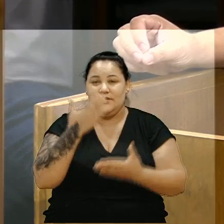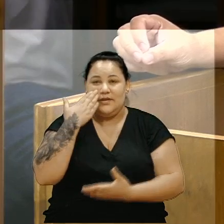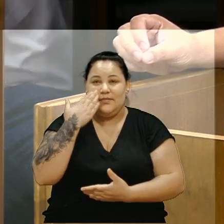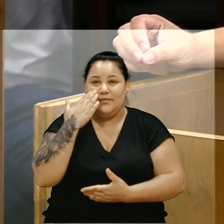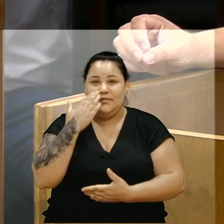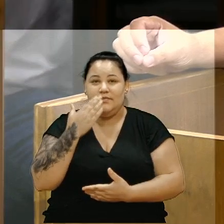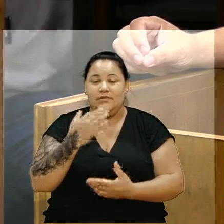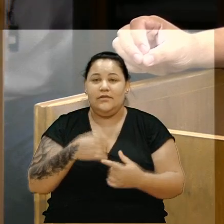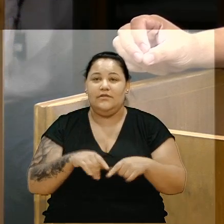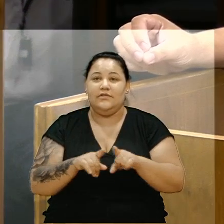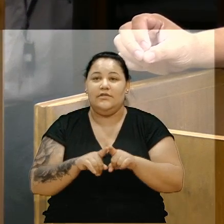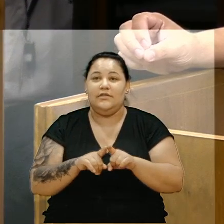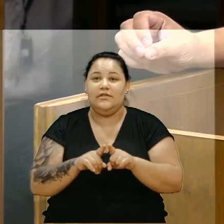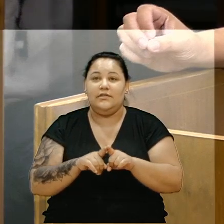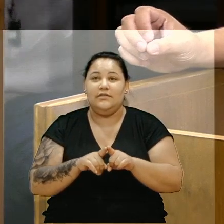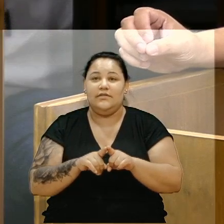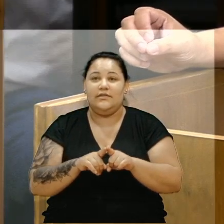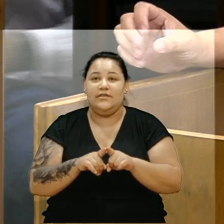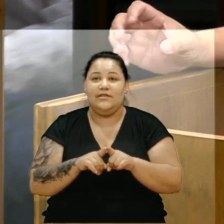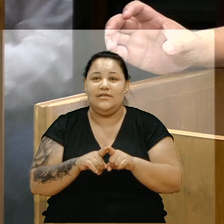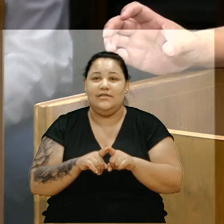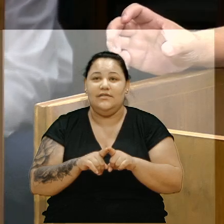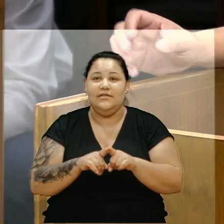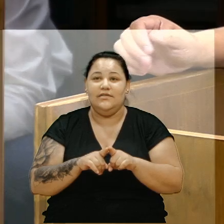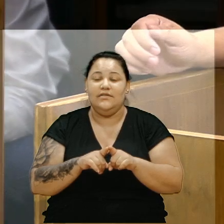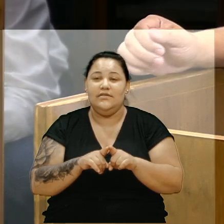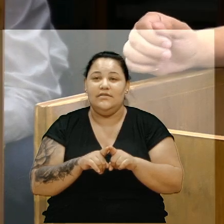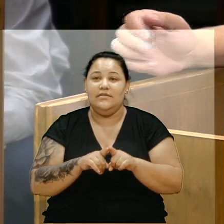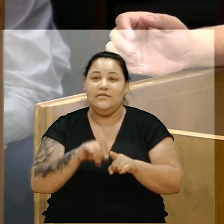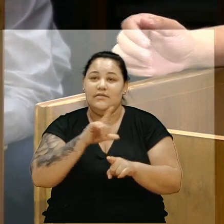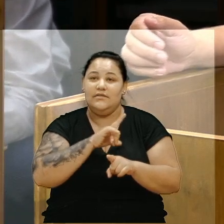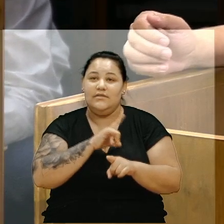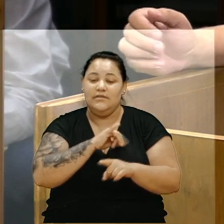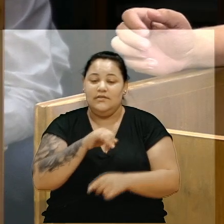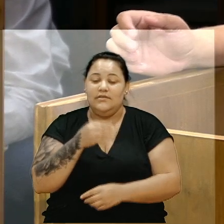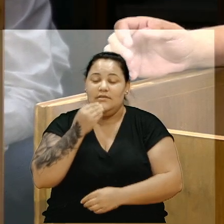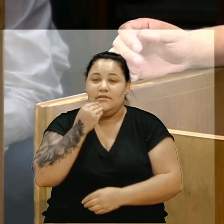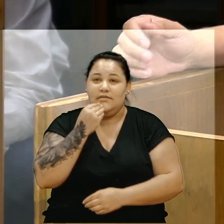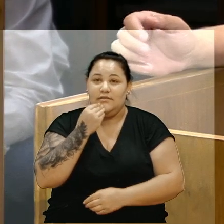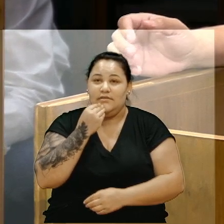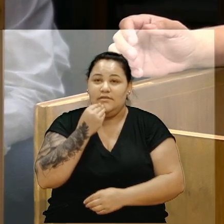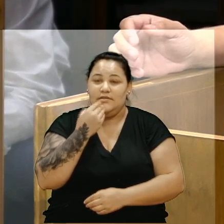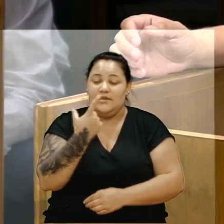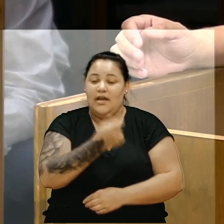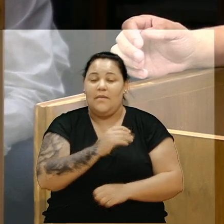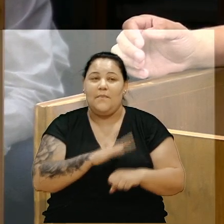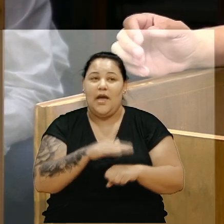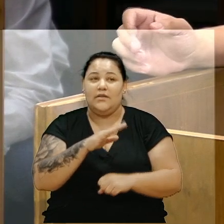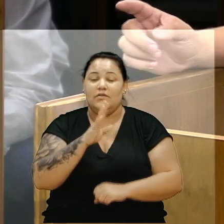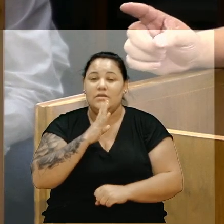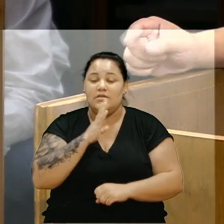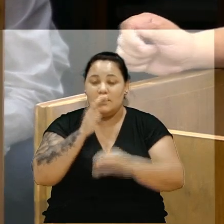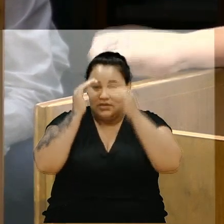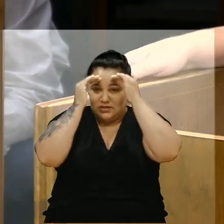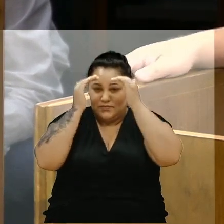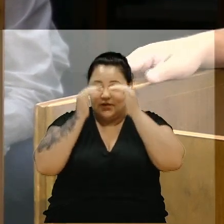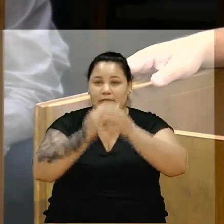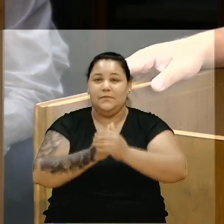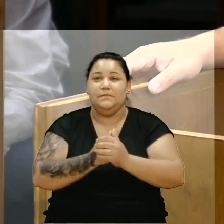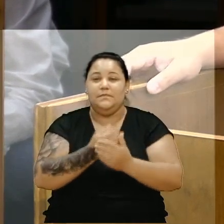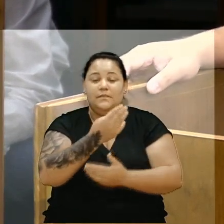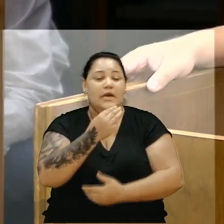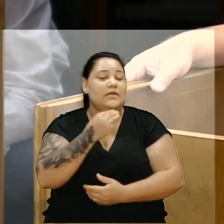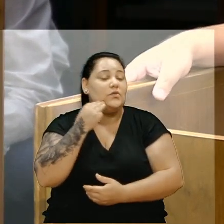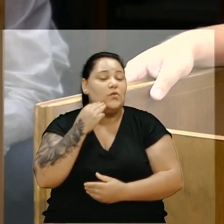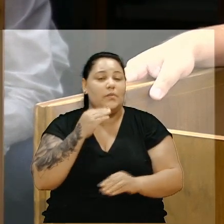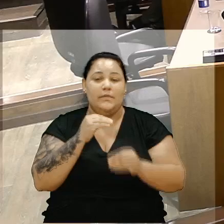os vereadores que estão aqui. Porque tu tendo uma maturidade, tu sai daqui ainda mais maduro e com conhecimento e respeito ainda maior. Só parte, vereadora